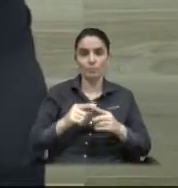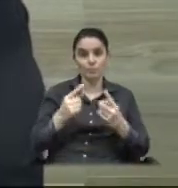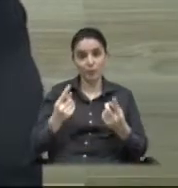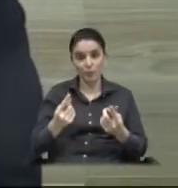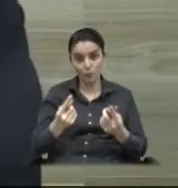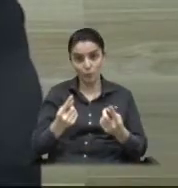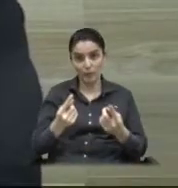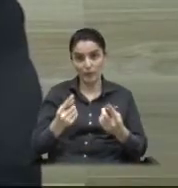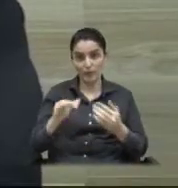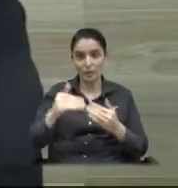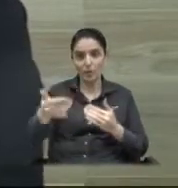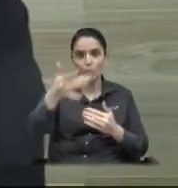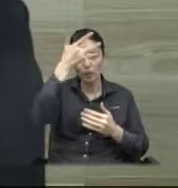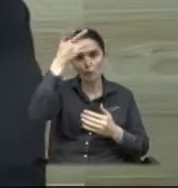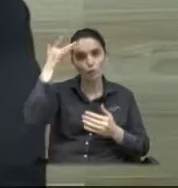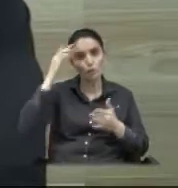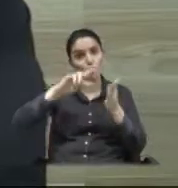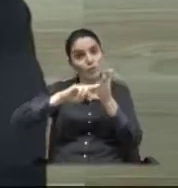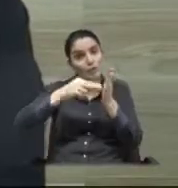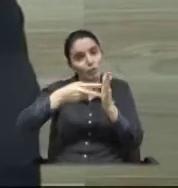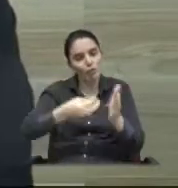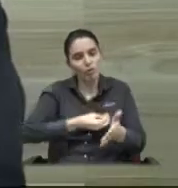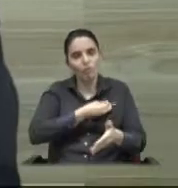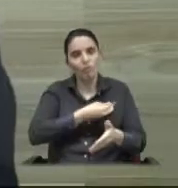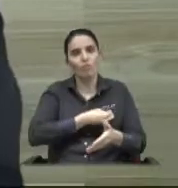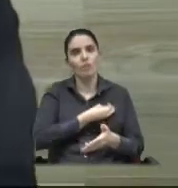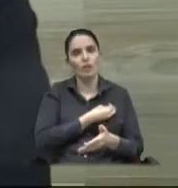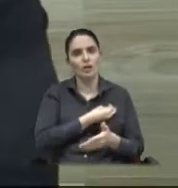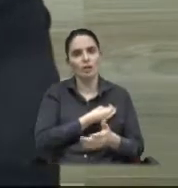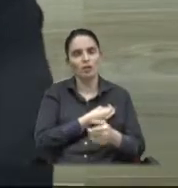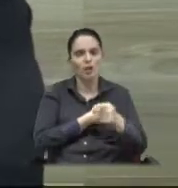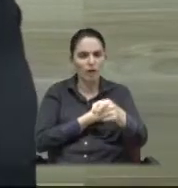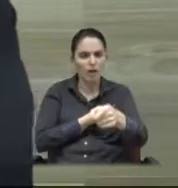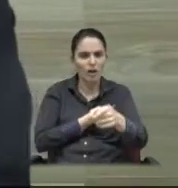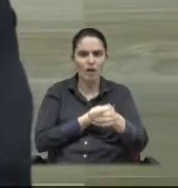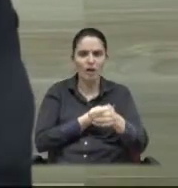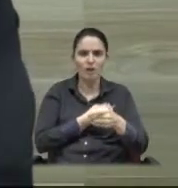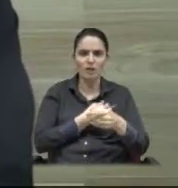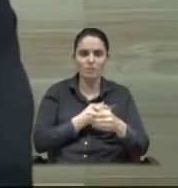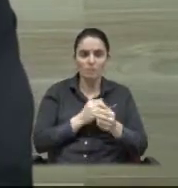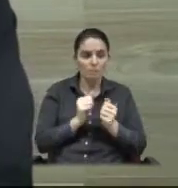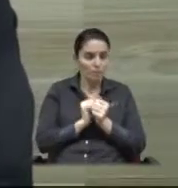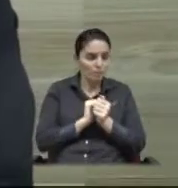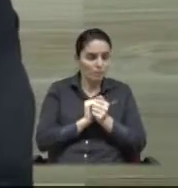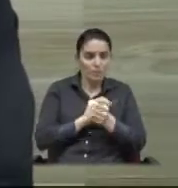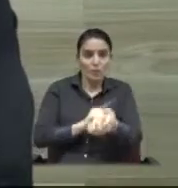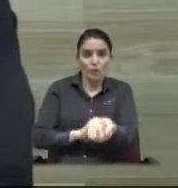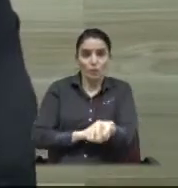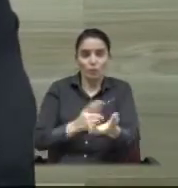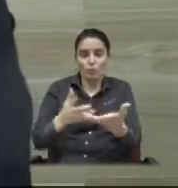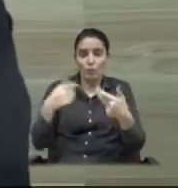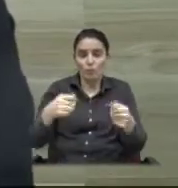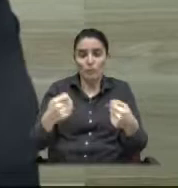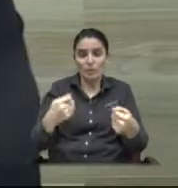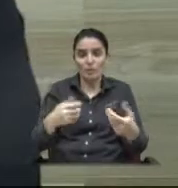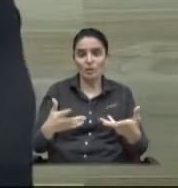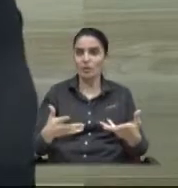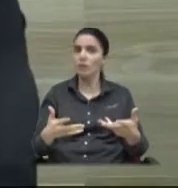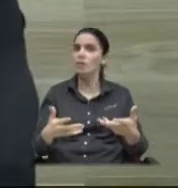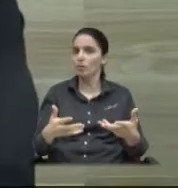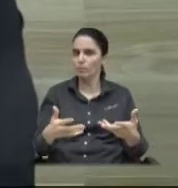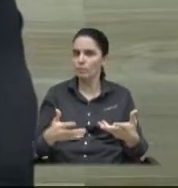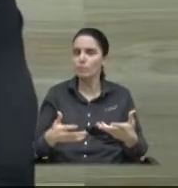vida, realmente você vê a pessoa desesperada e o pouco que você faz naquele momento